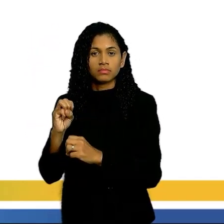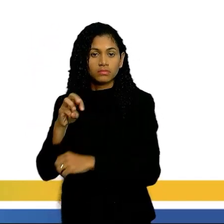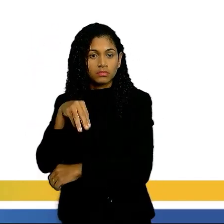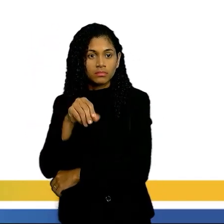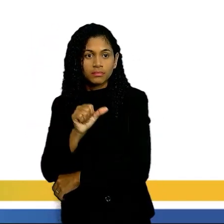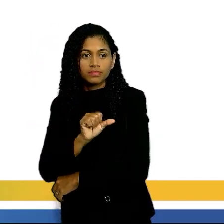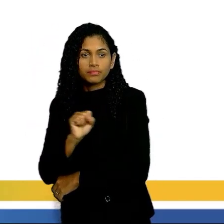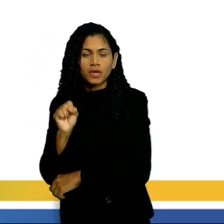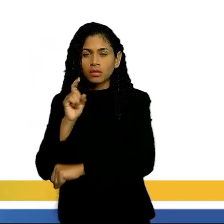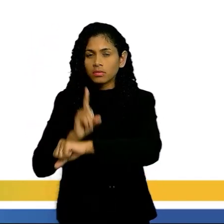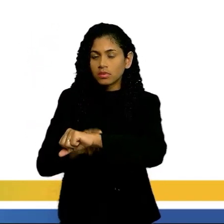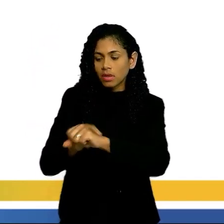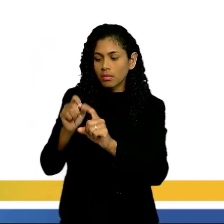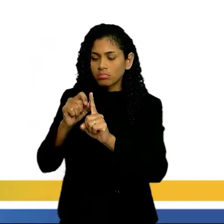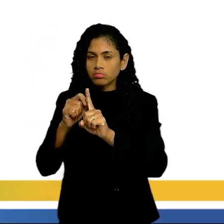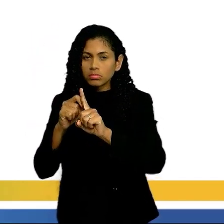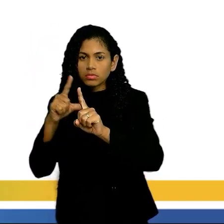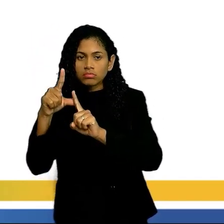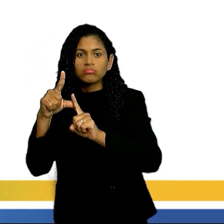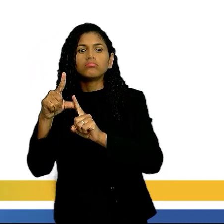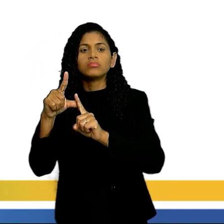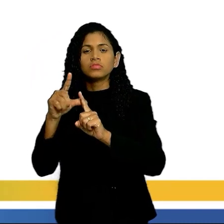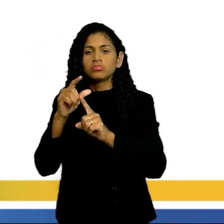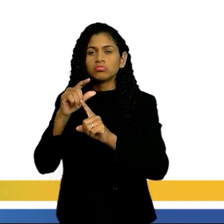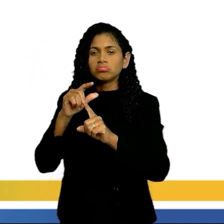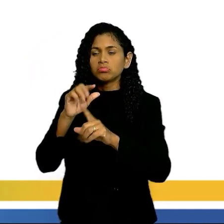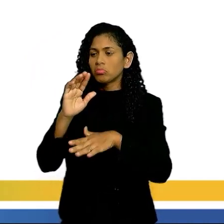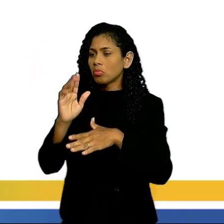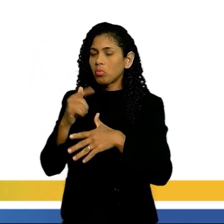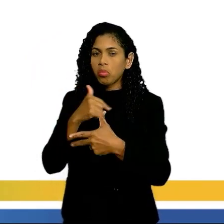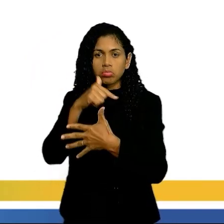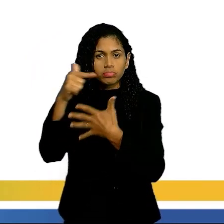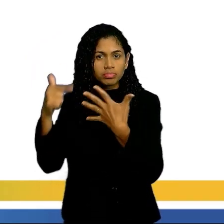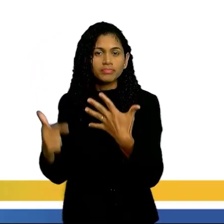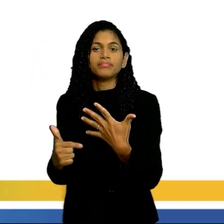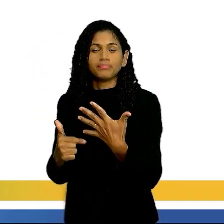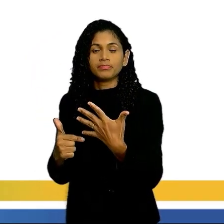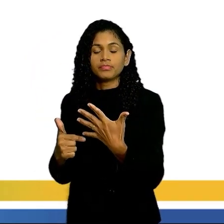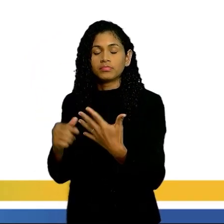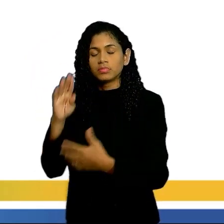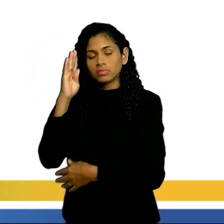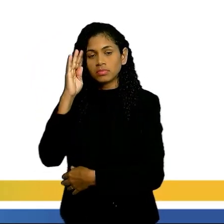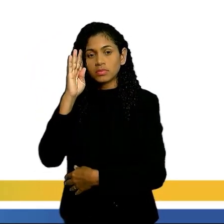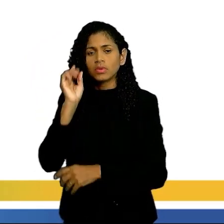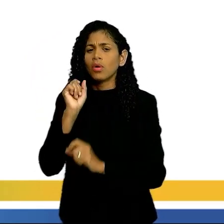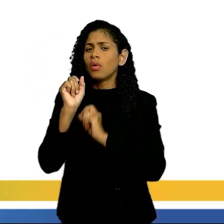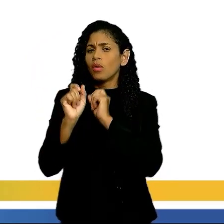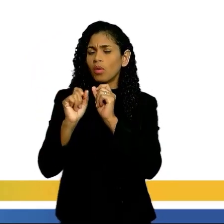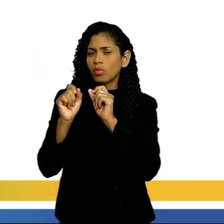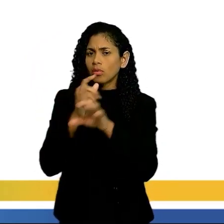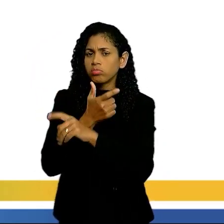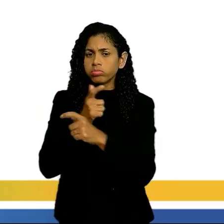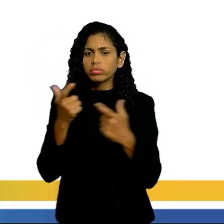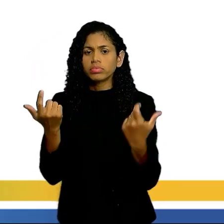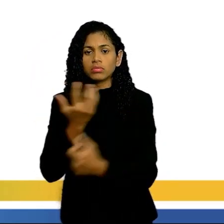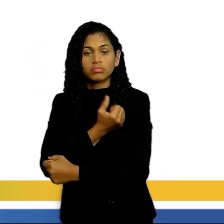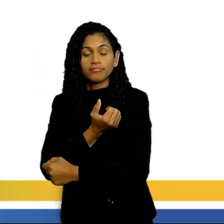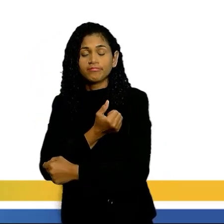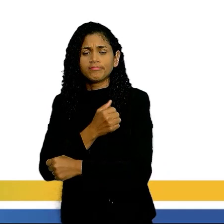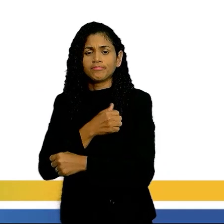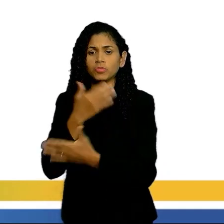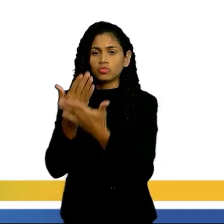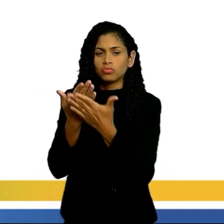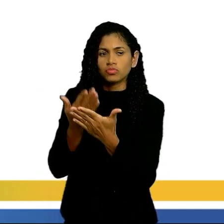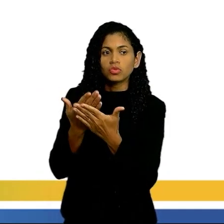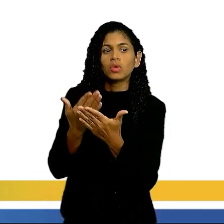outras. Entender o que são grandezas, tá? Trabalhar com medidas e